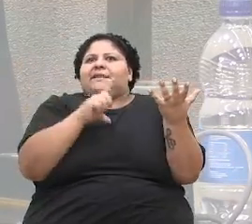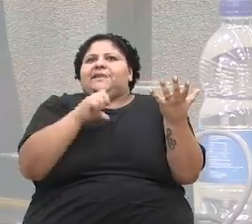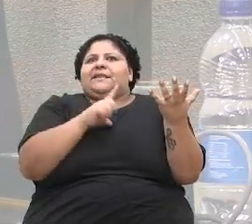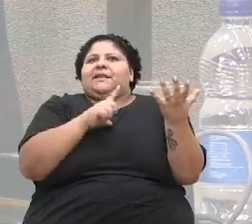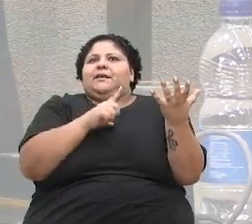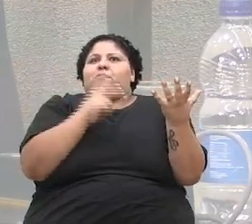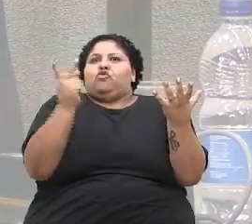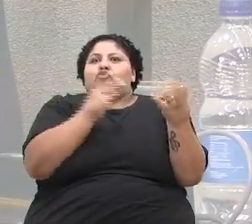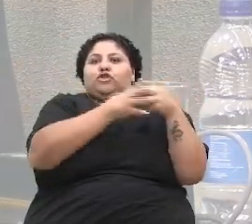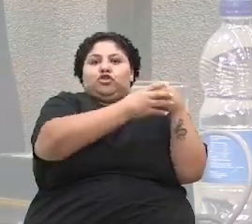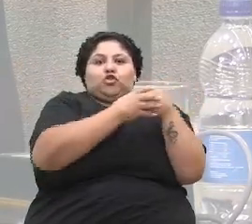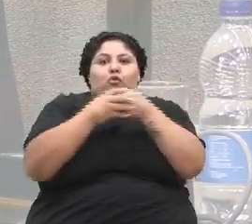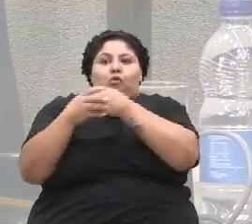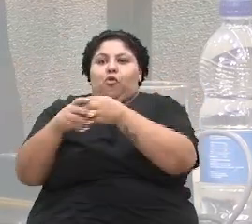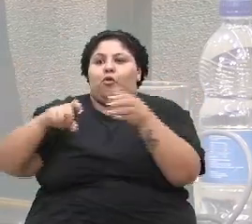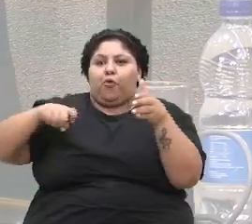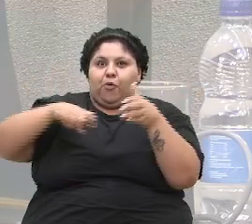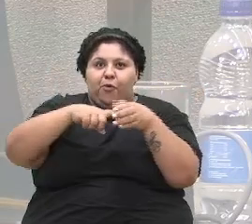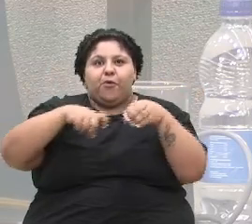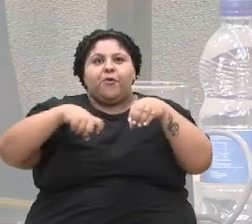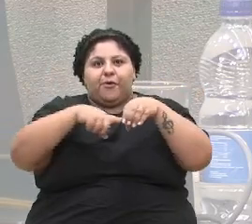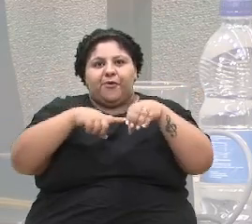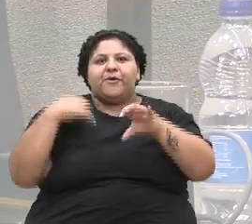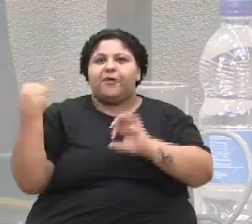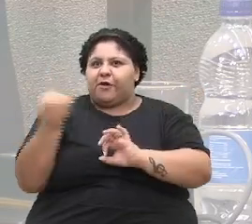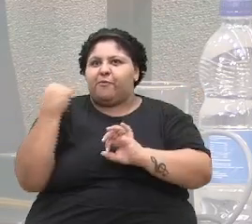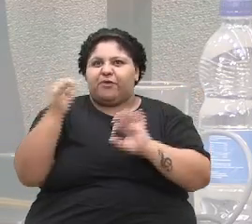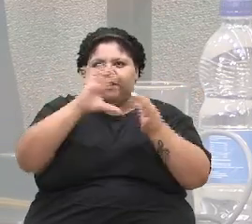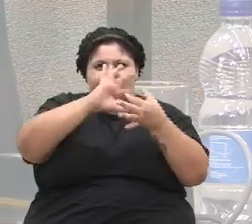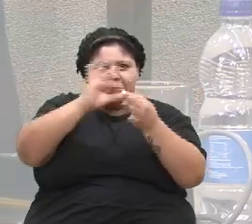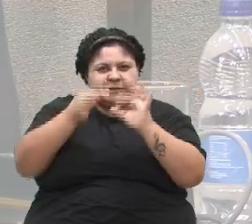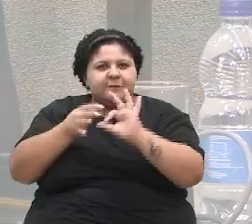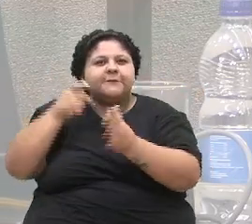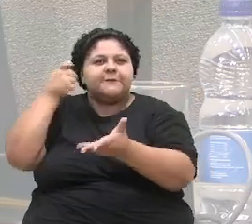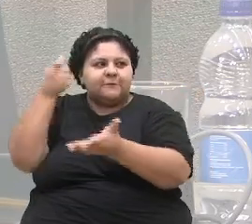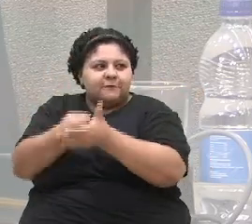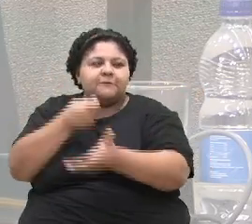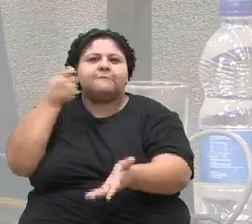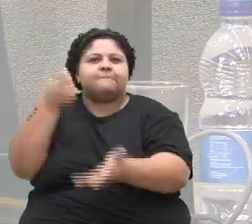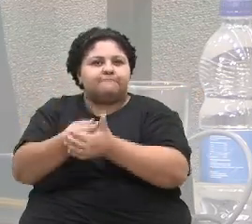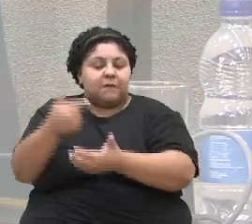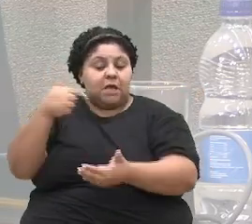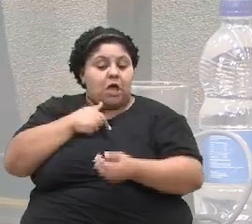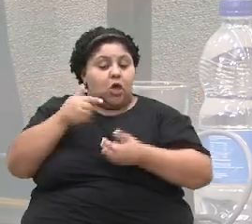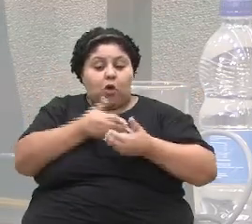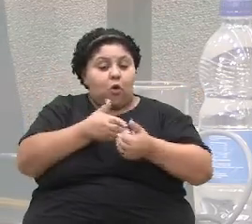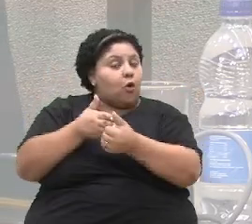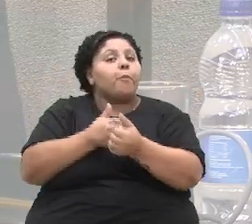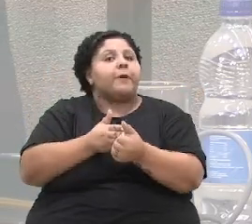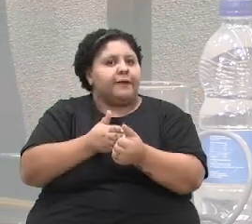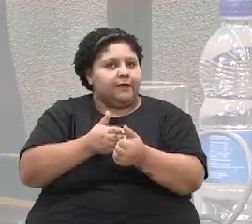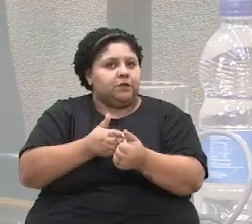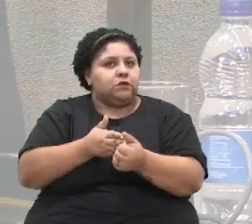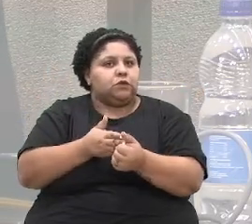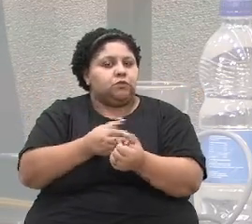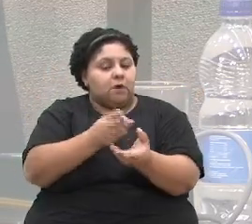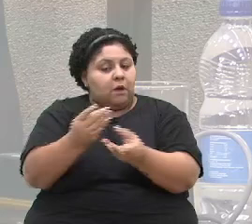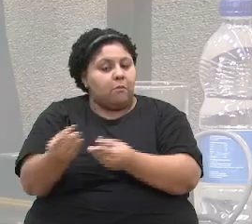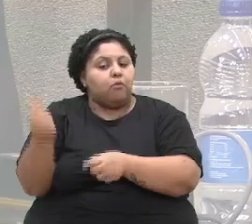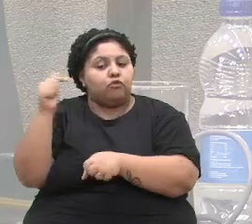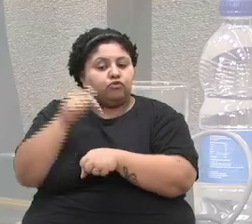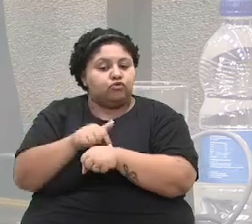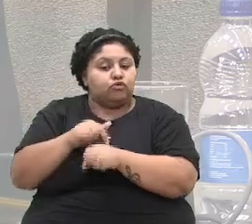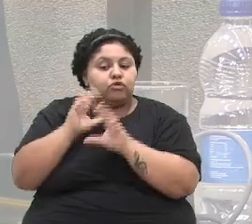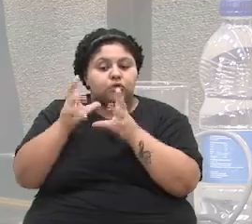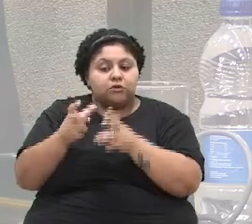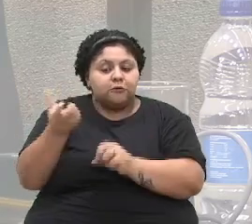e Juventude. Então, é importante, nesse contexto, a sua luta. Eu venho acompanhando, não é de agora, né? E de todos que querem